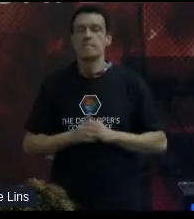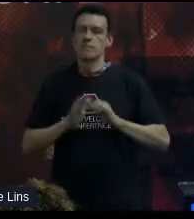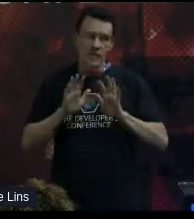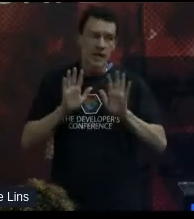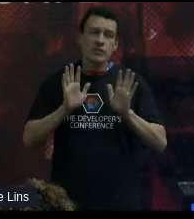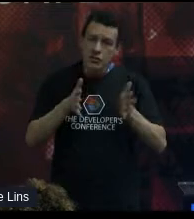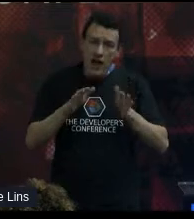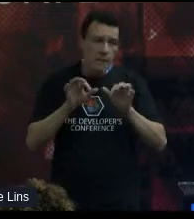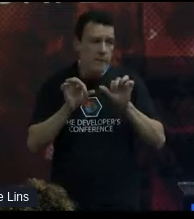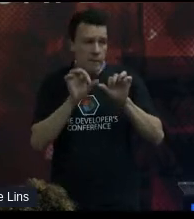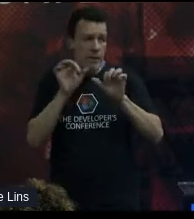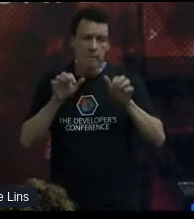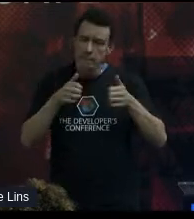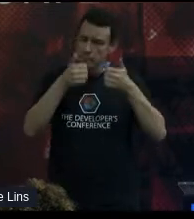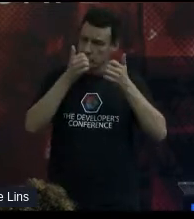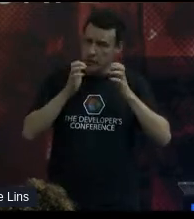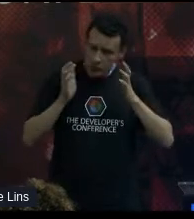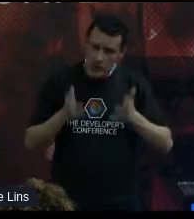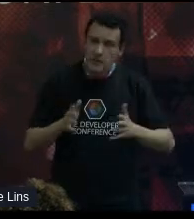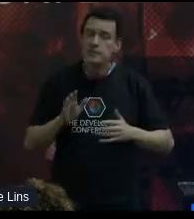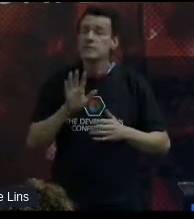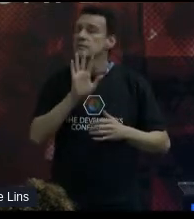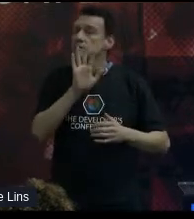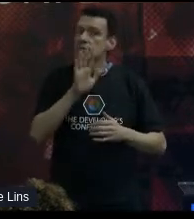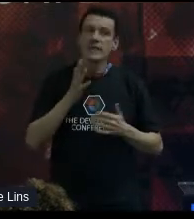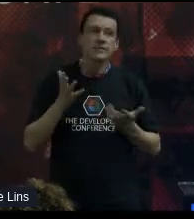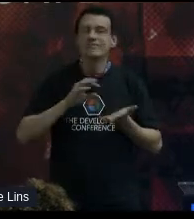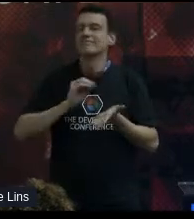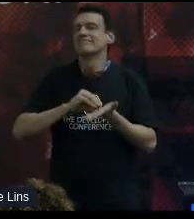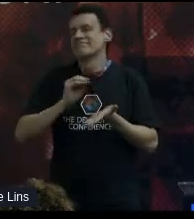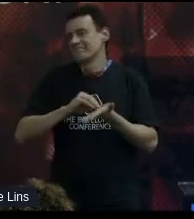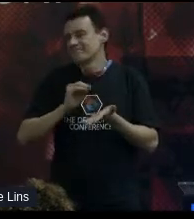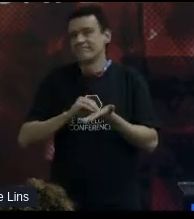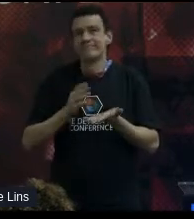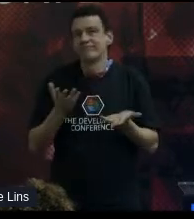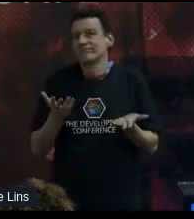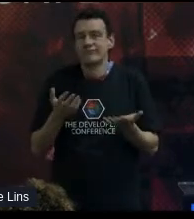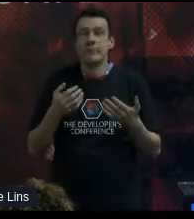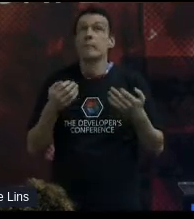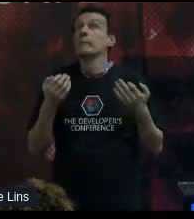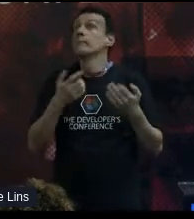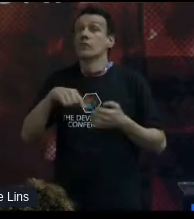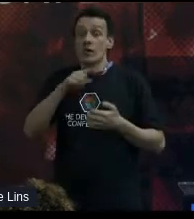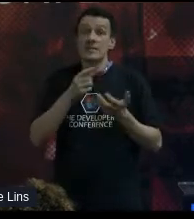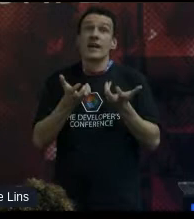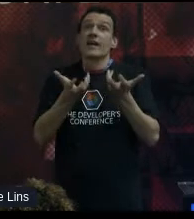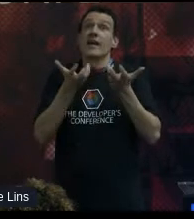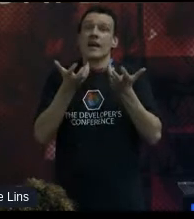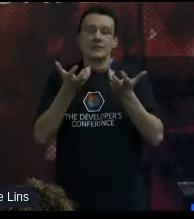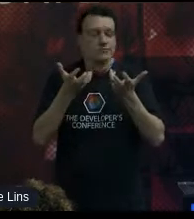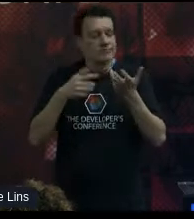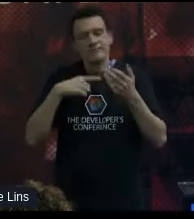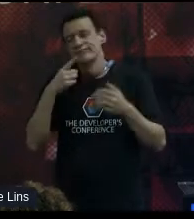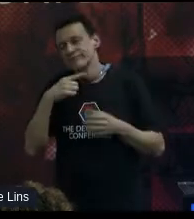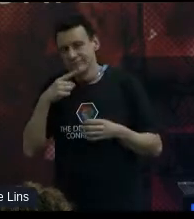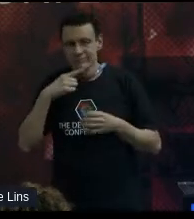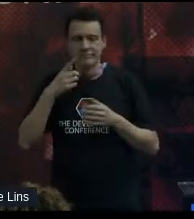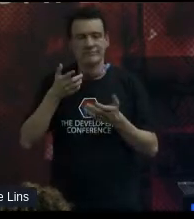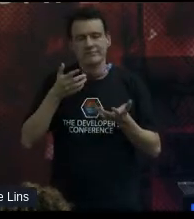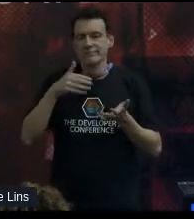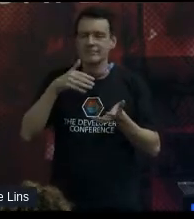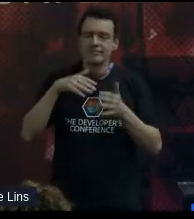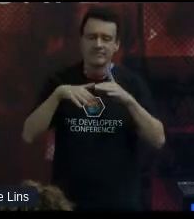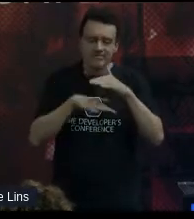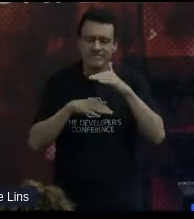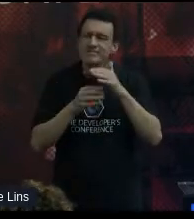volume, obviamente, né, continua aí muito aquém do que nós gostaríamos e precisaríamos, né? É um número muito baixo